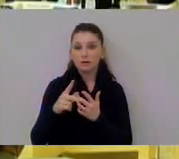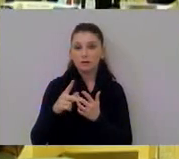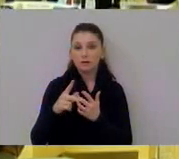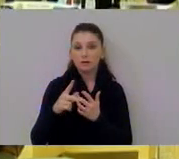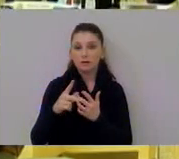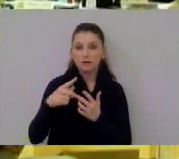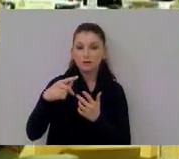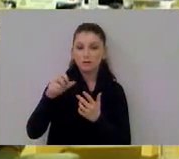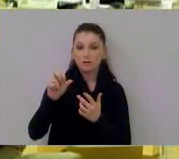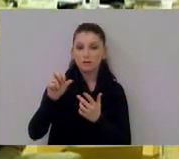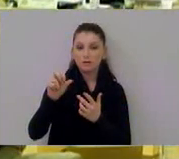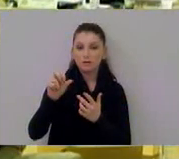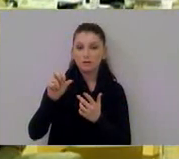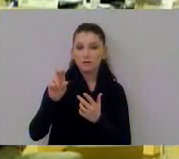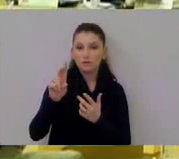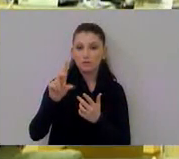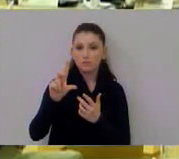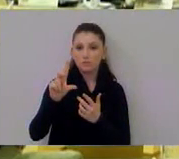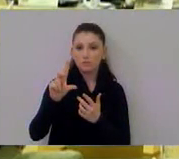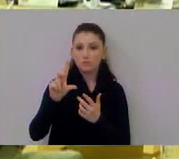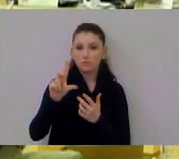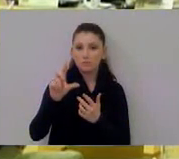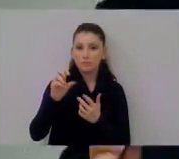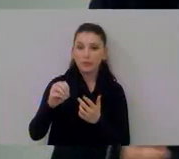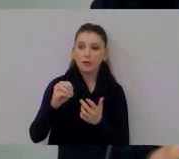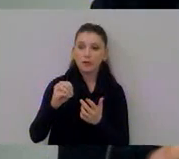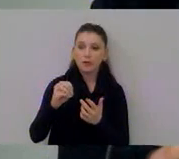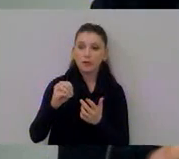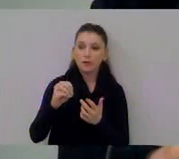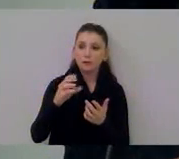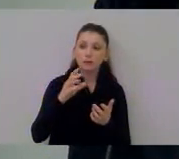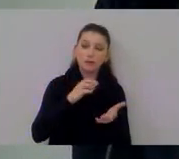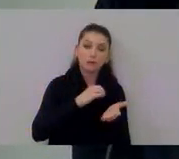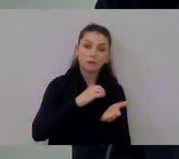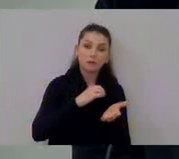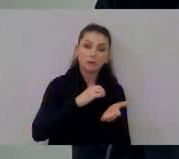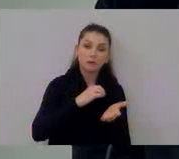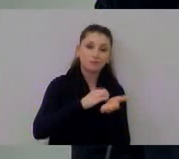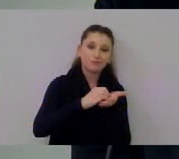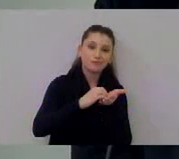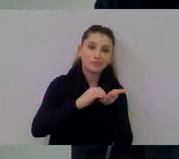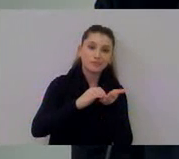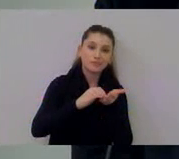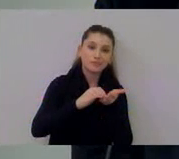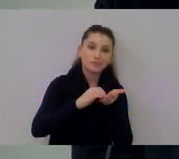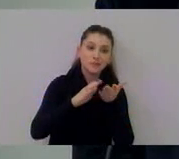a lentidão da Secretaria de Obras.